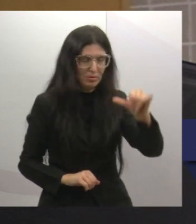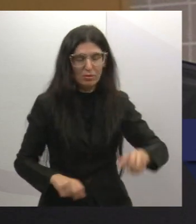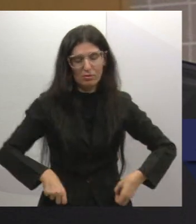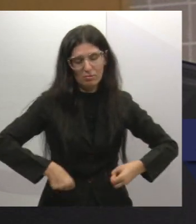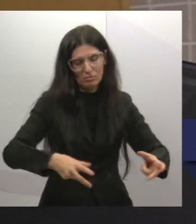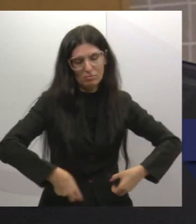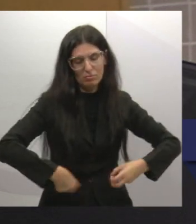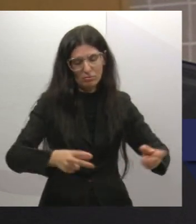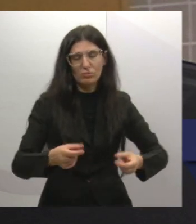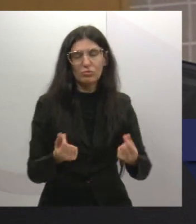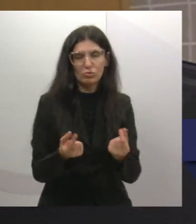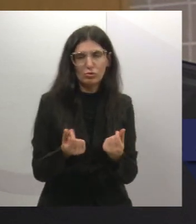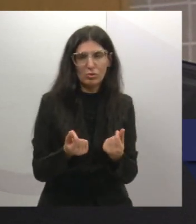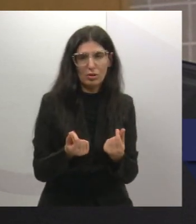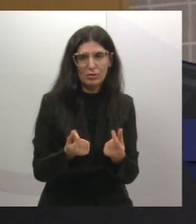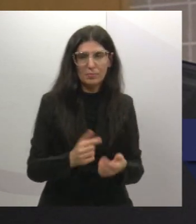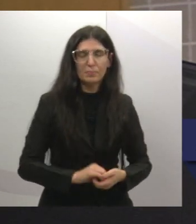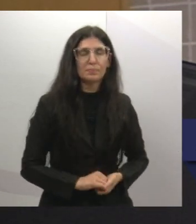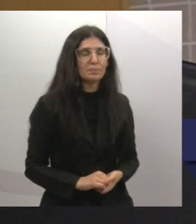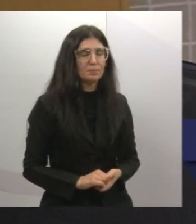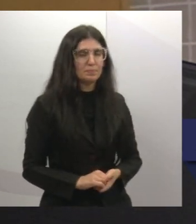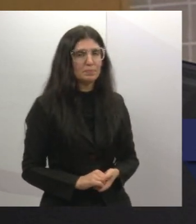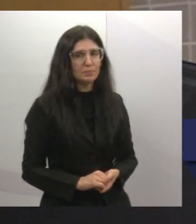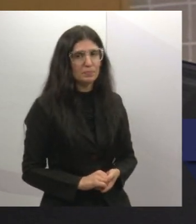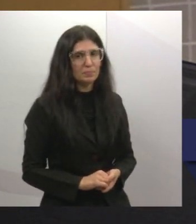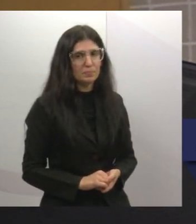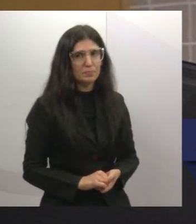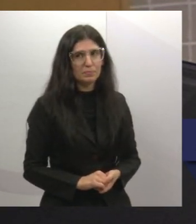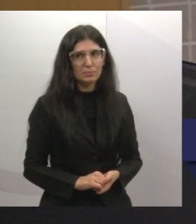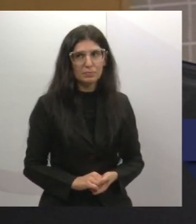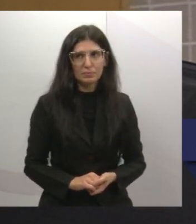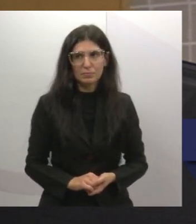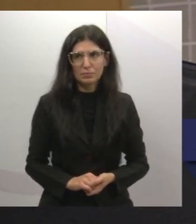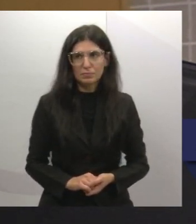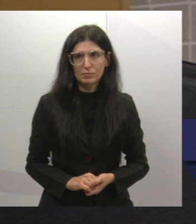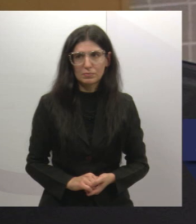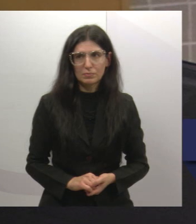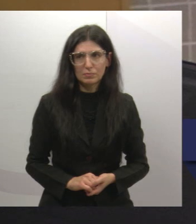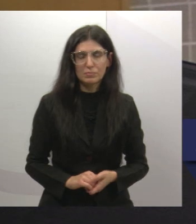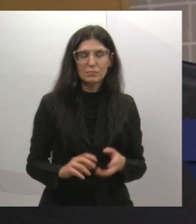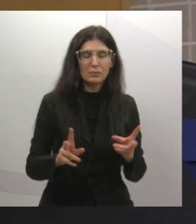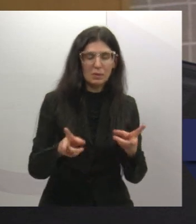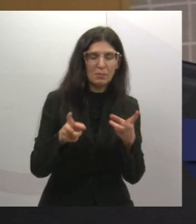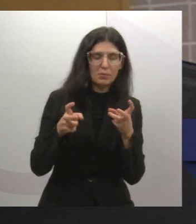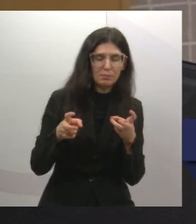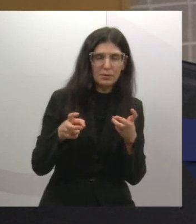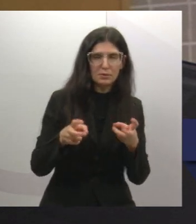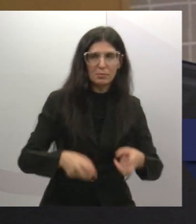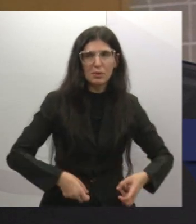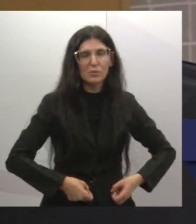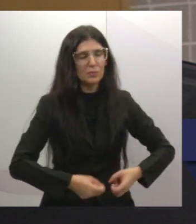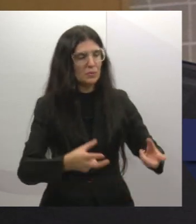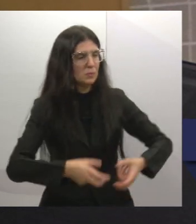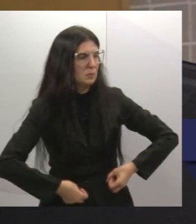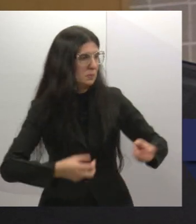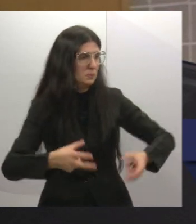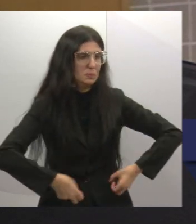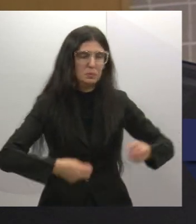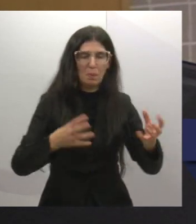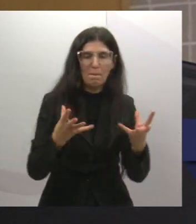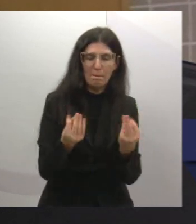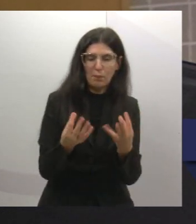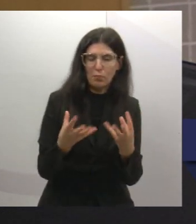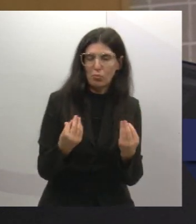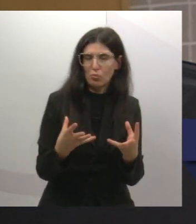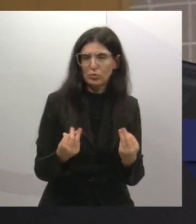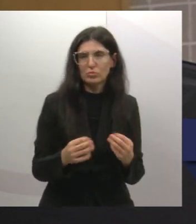sobressalentes e ficar longe do dinheiro que vai arrecadar. Vocês podem perceber pela despesa que ela não está tão alta